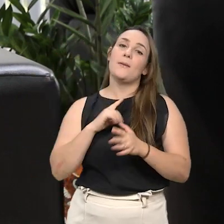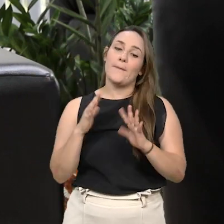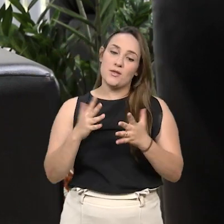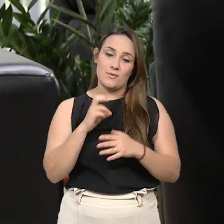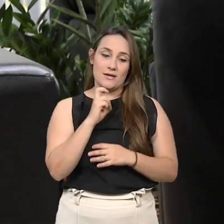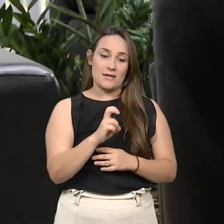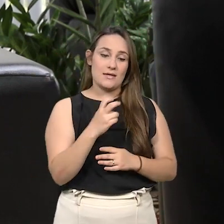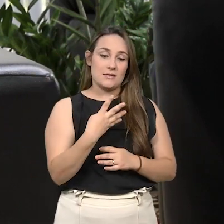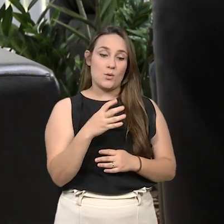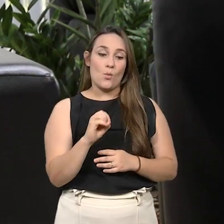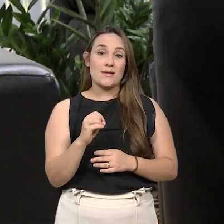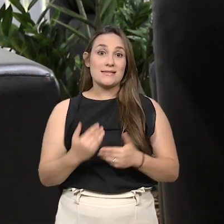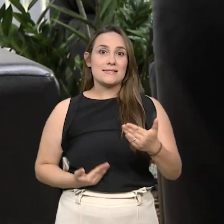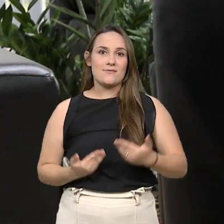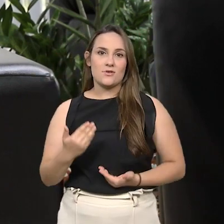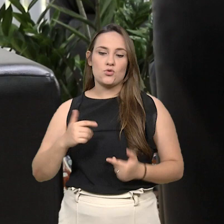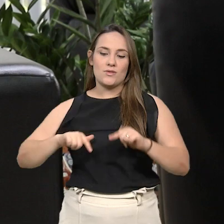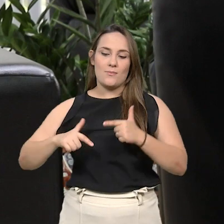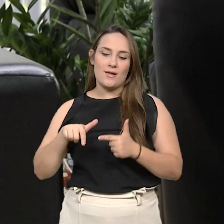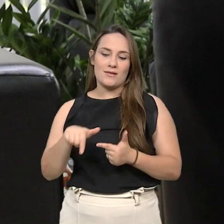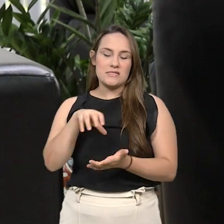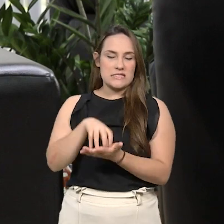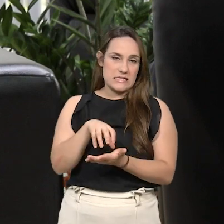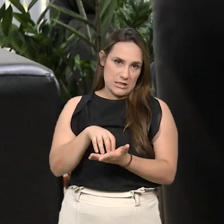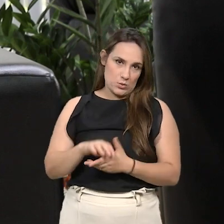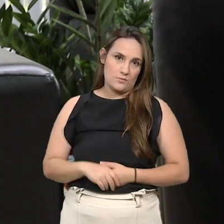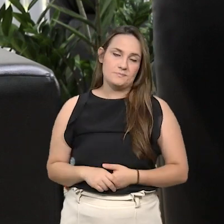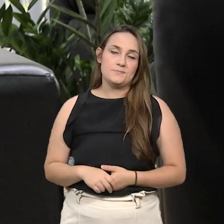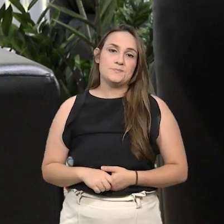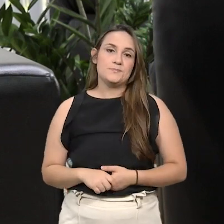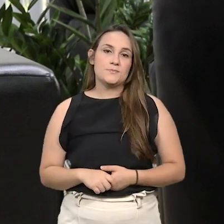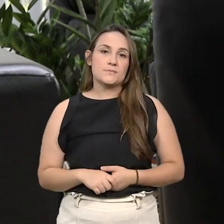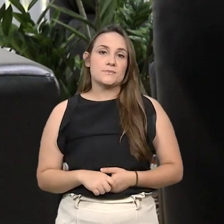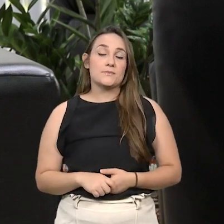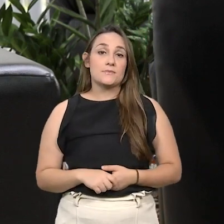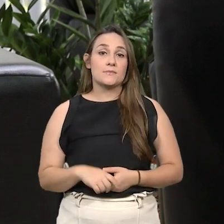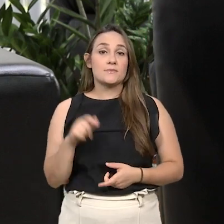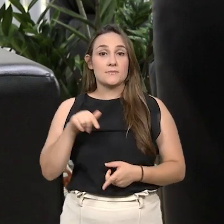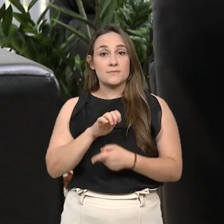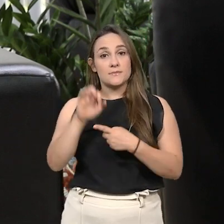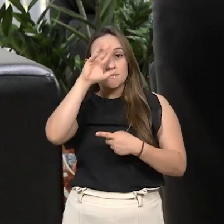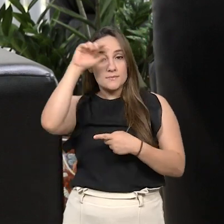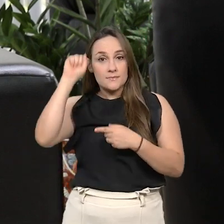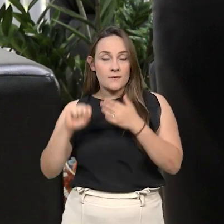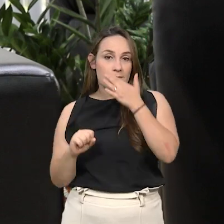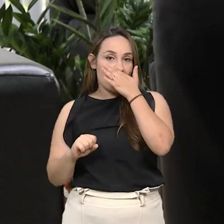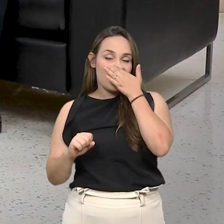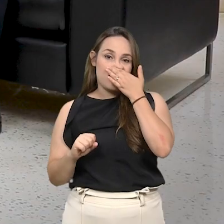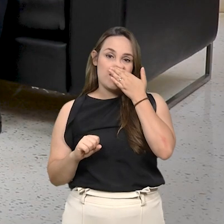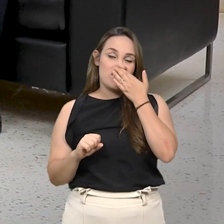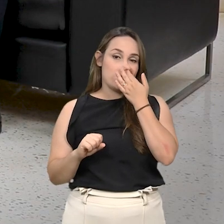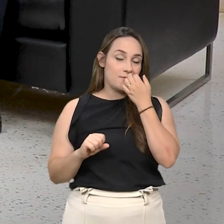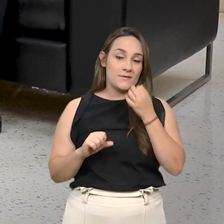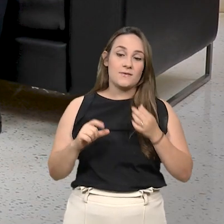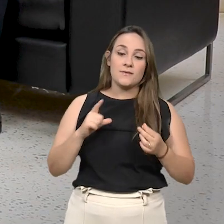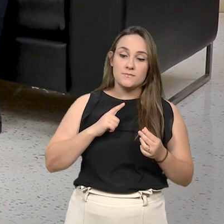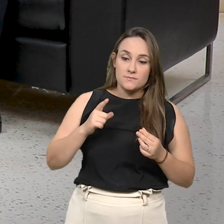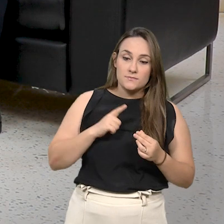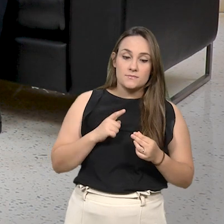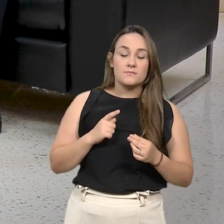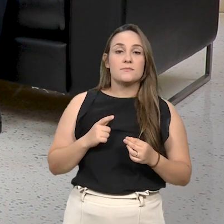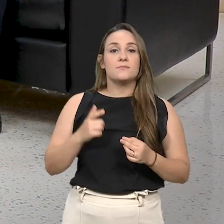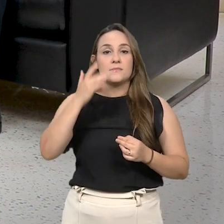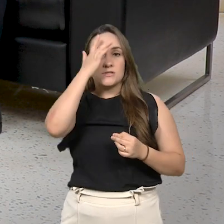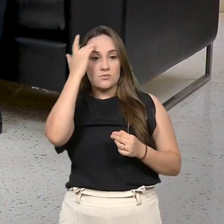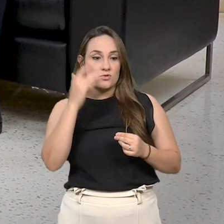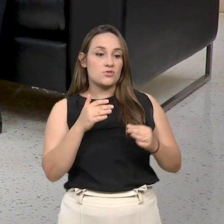de 540, por quê? Porque como é um número bastante elevado em relação ao estado de Mato Grosso do Sul, existem pessoas que estão